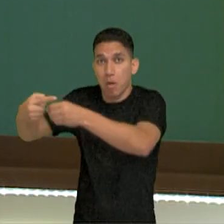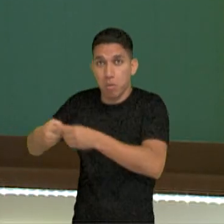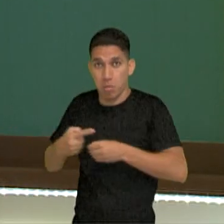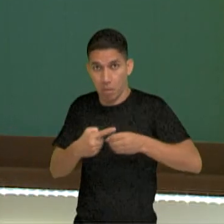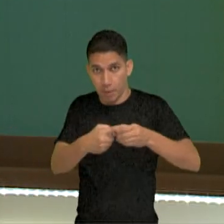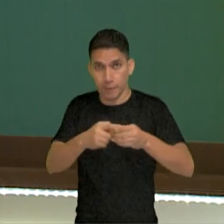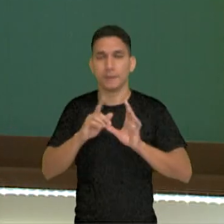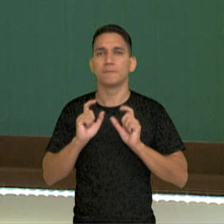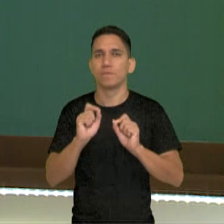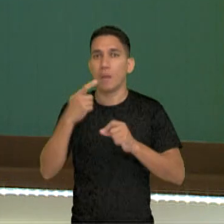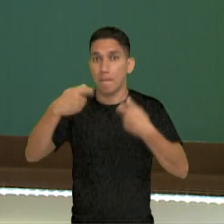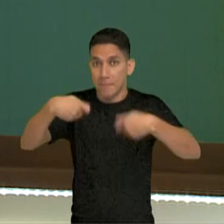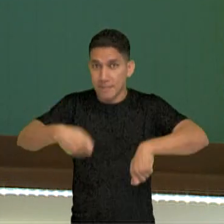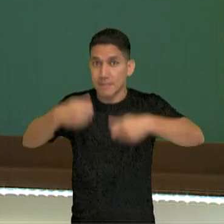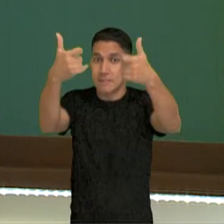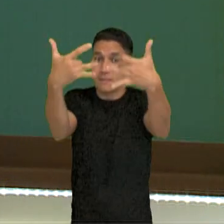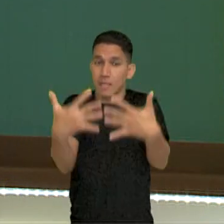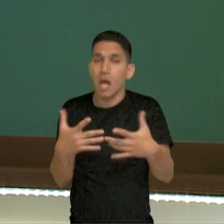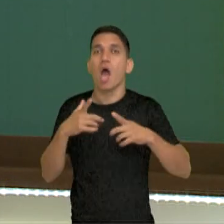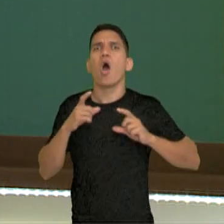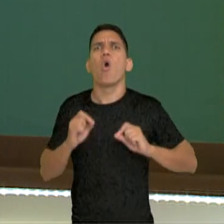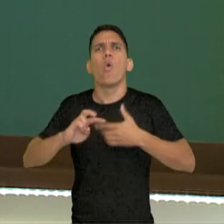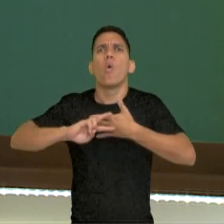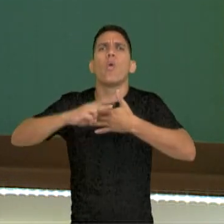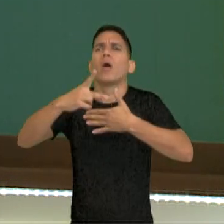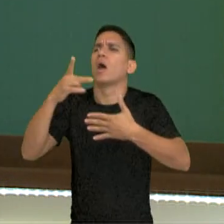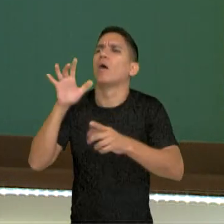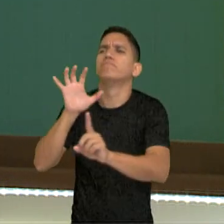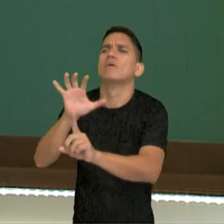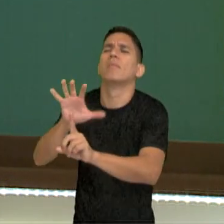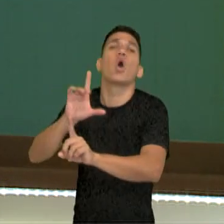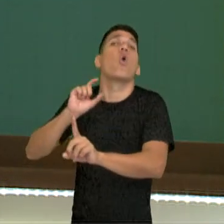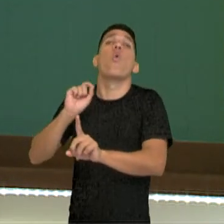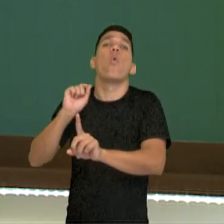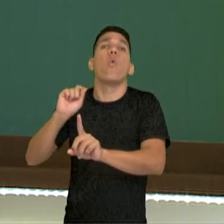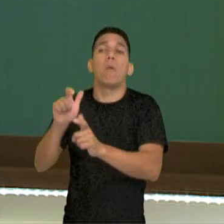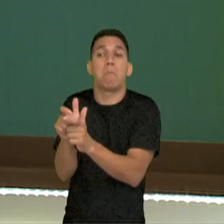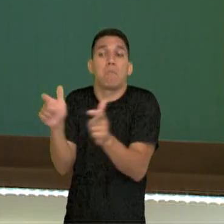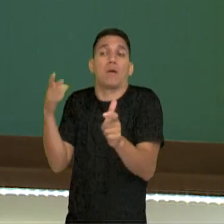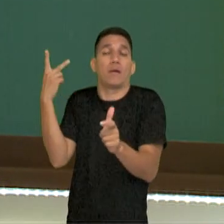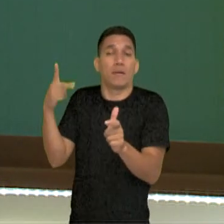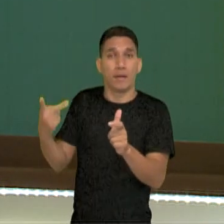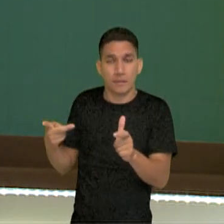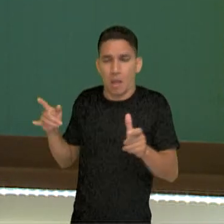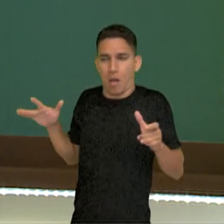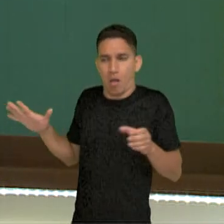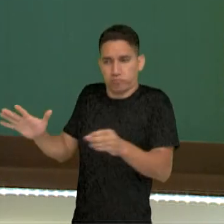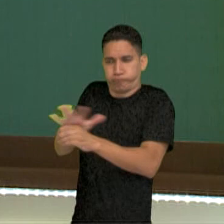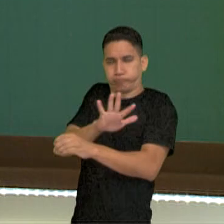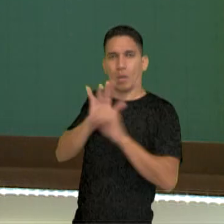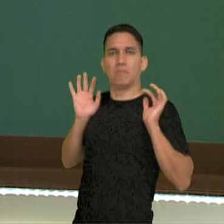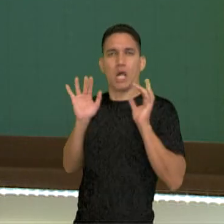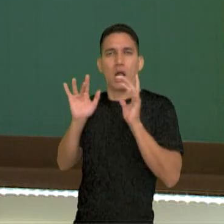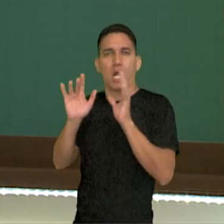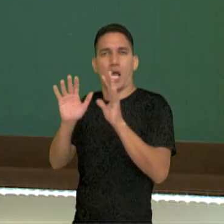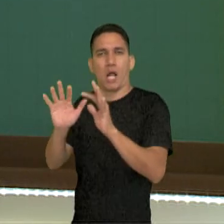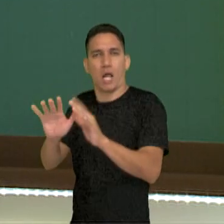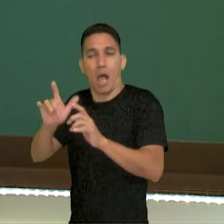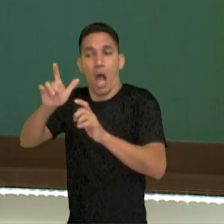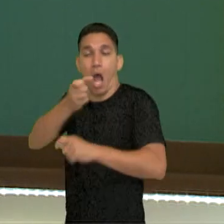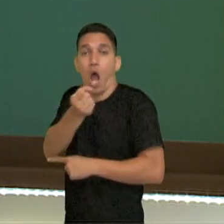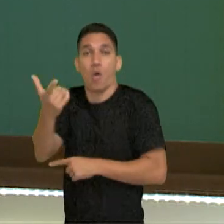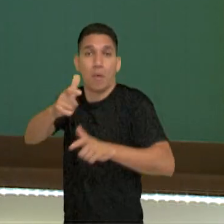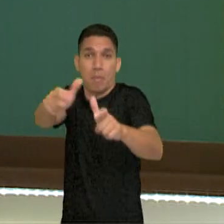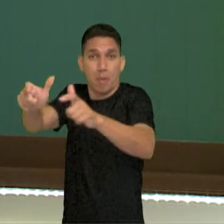urbanos. E aí vocês tinham que explicar o que levou, que fatores que levaram a essa concentração de população em determinadas